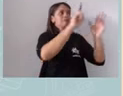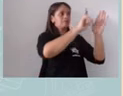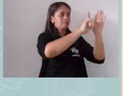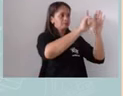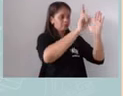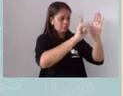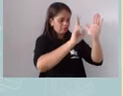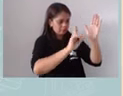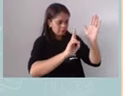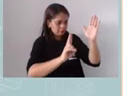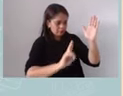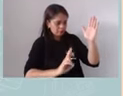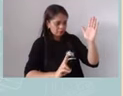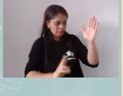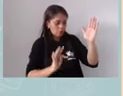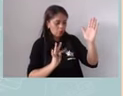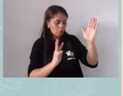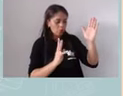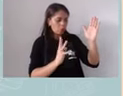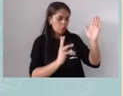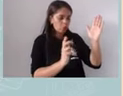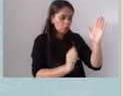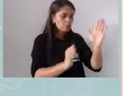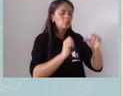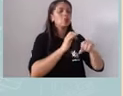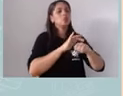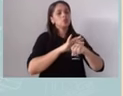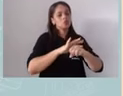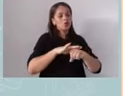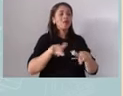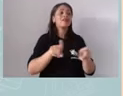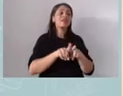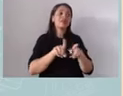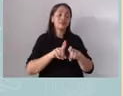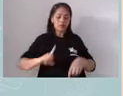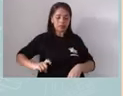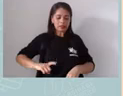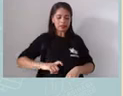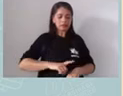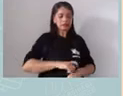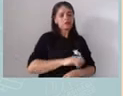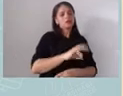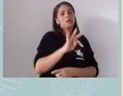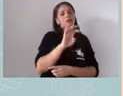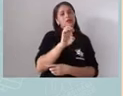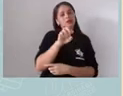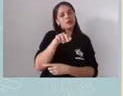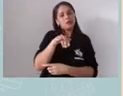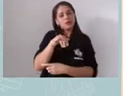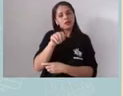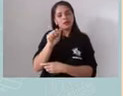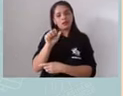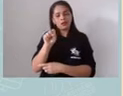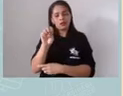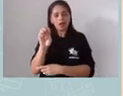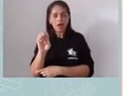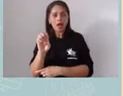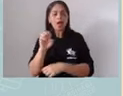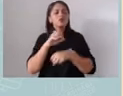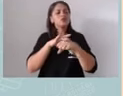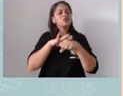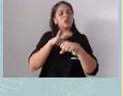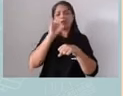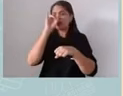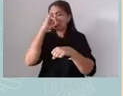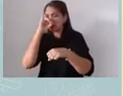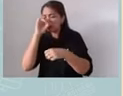EST, provocado por protozoário, e temos as verminoses, né? A teníase, que é a doença lá da carne de porco, doença do porco, principalmente, tem